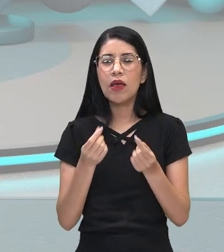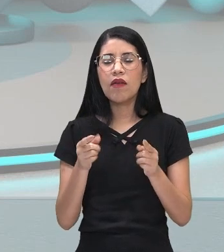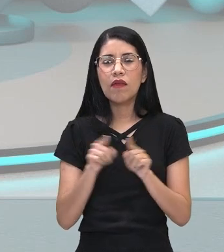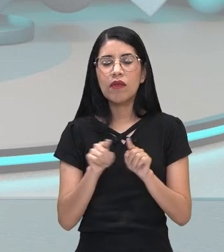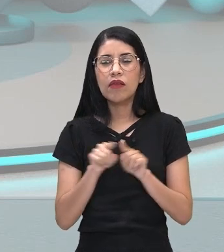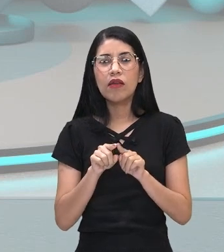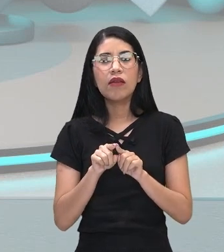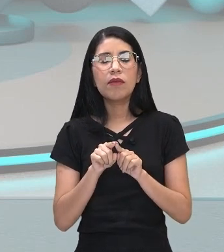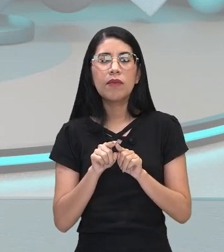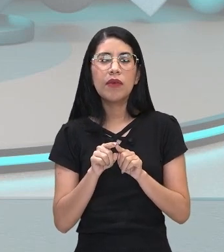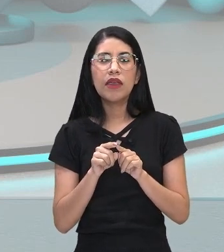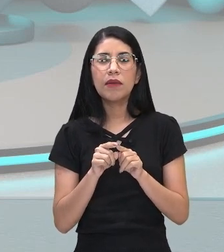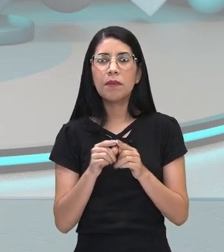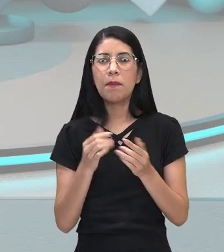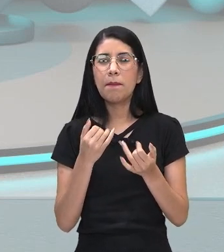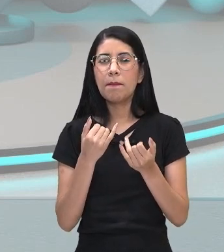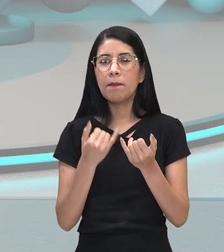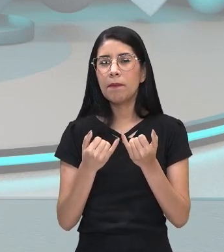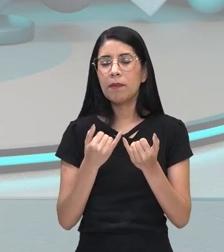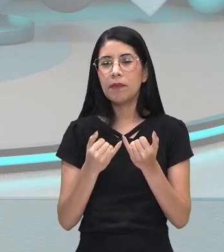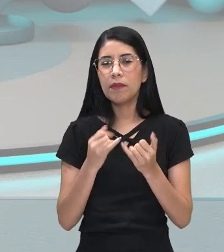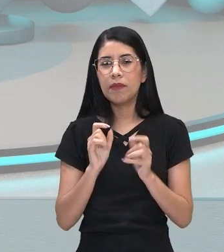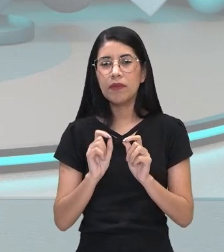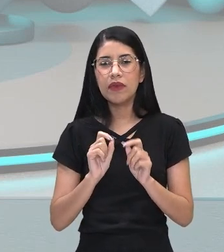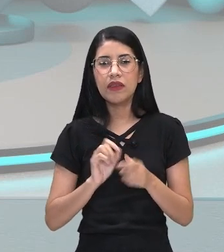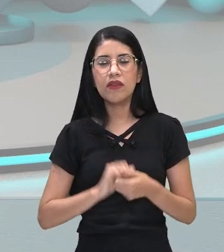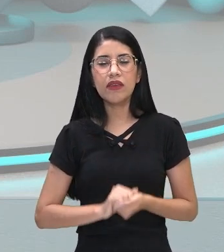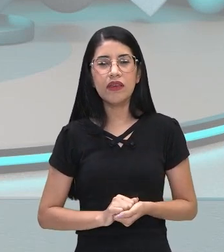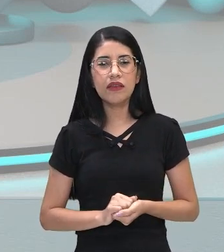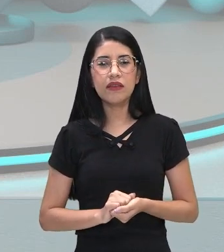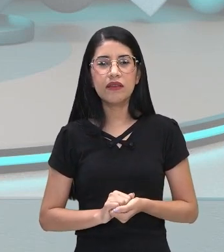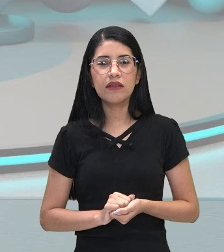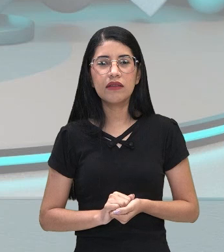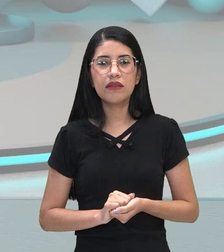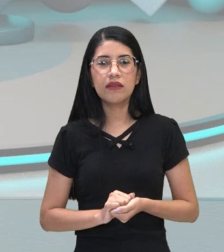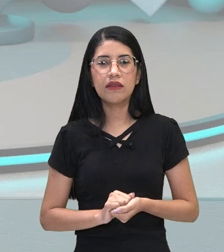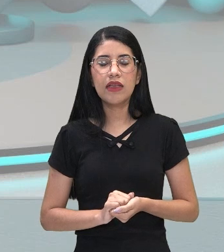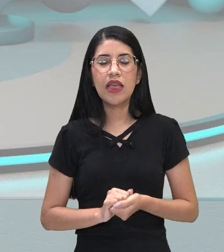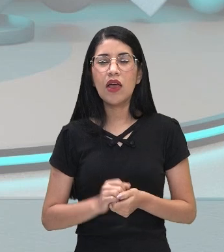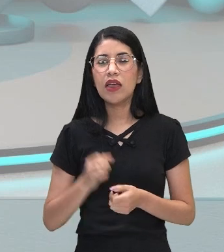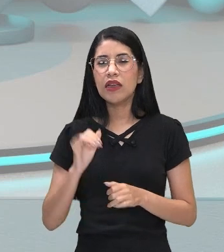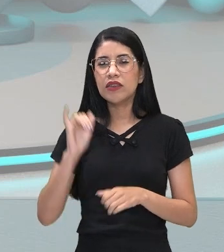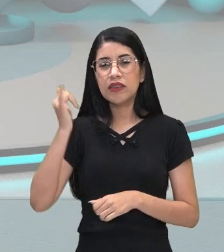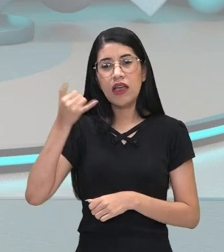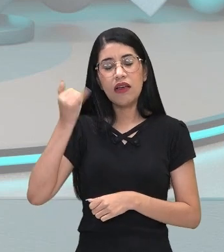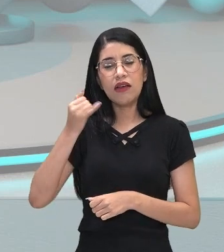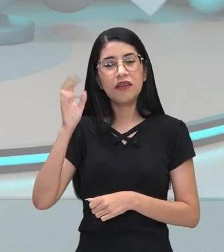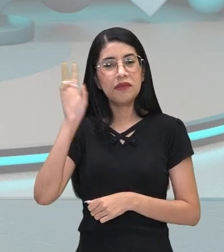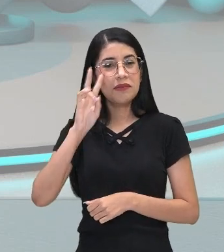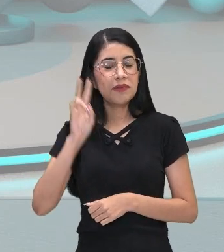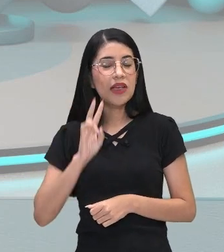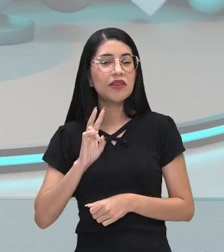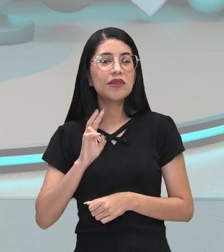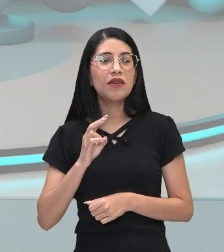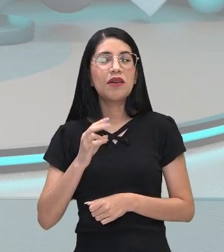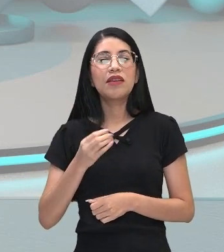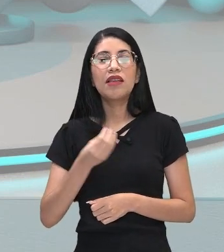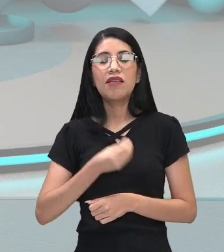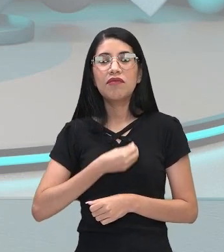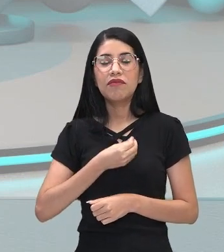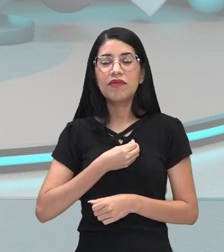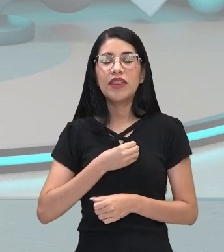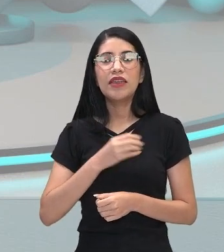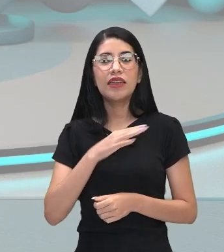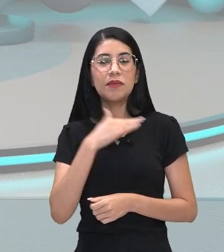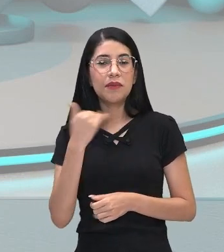de comovidade aqui, contando essa passagem bíblica da morte de Jesus Cristo com